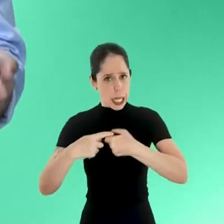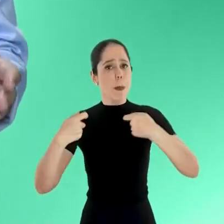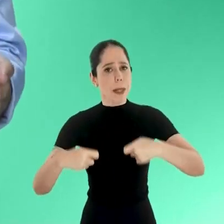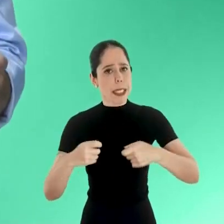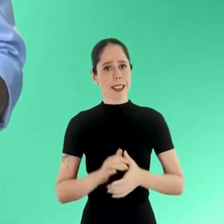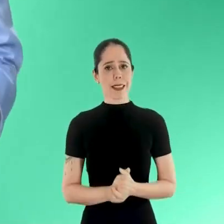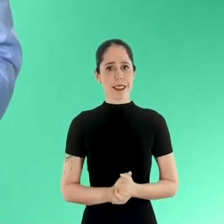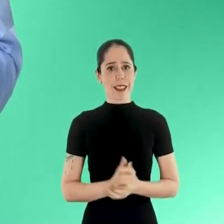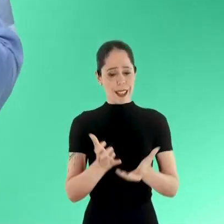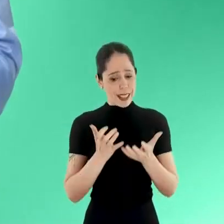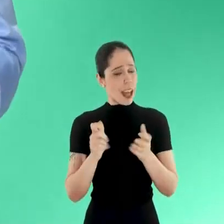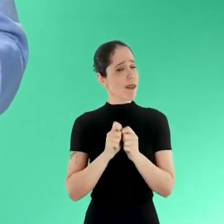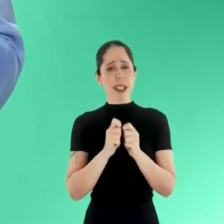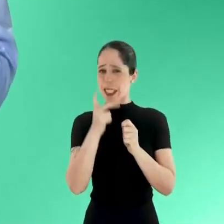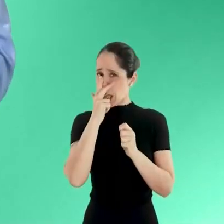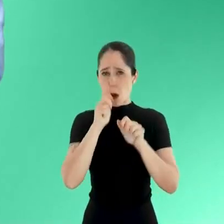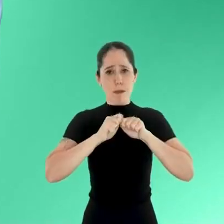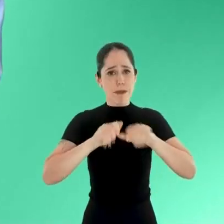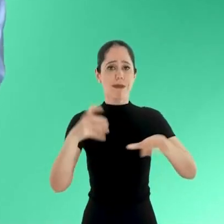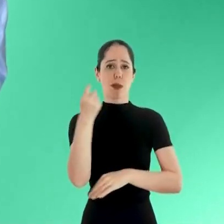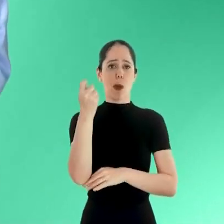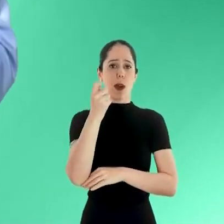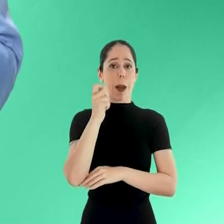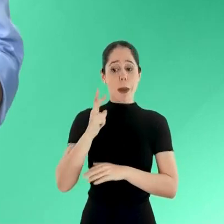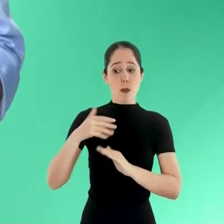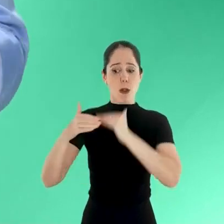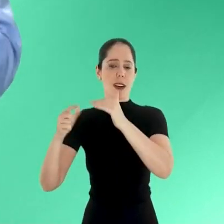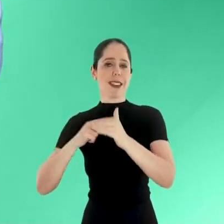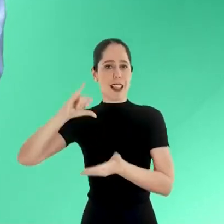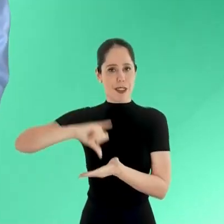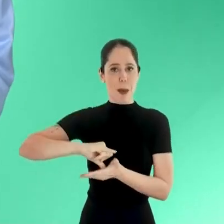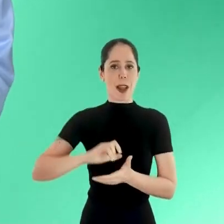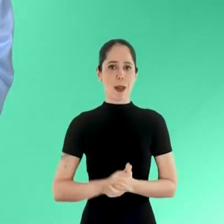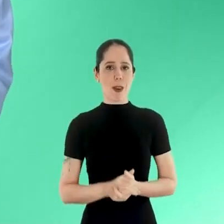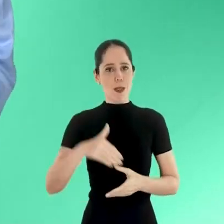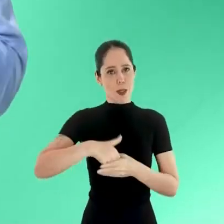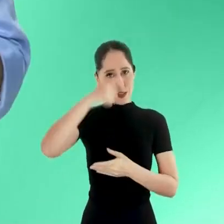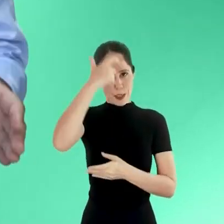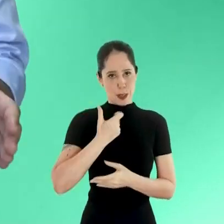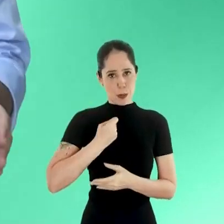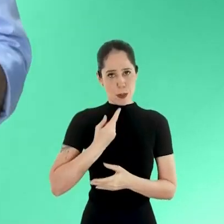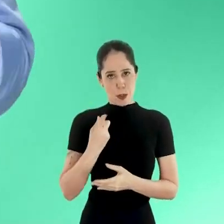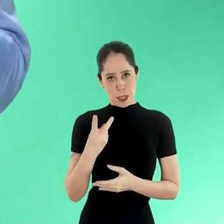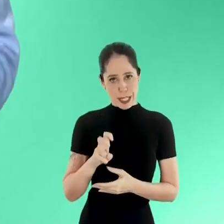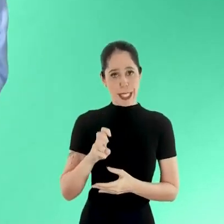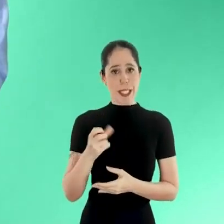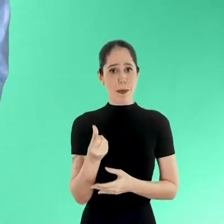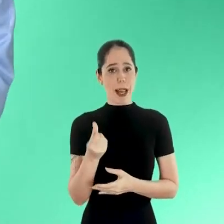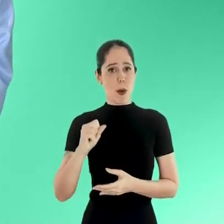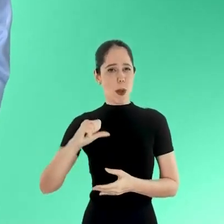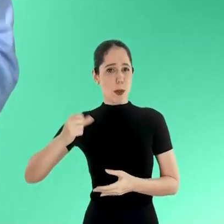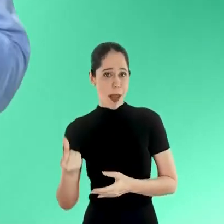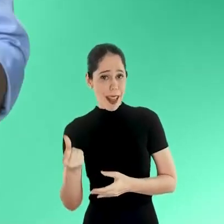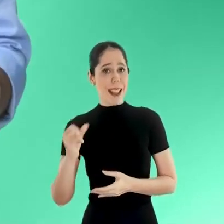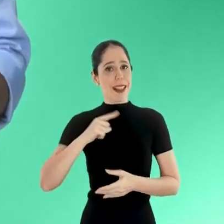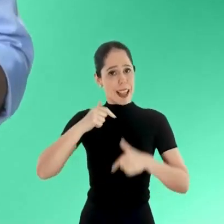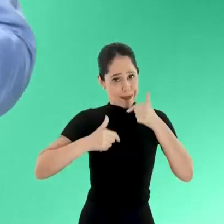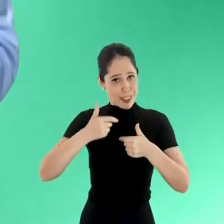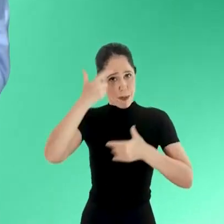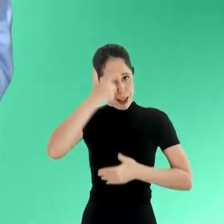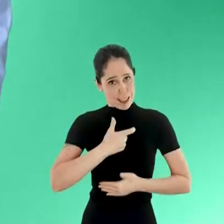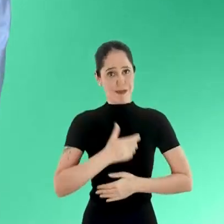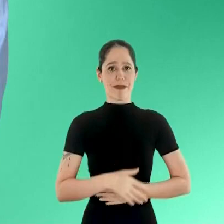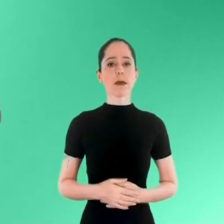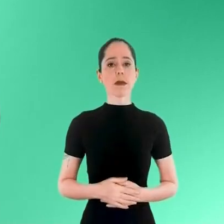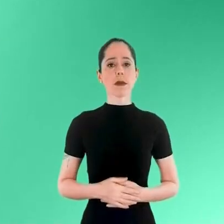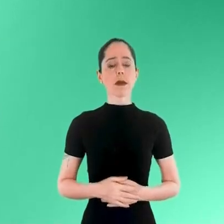que a cidade precisa. E queremos replicar em todo o Rio Grande os avanços que tivemos na capital. Vote Melo, 15686. Se tem Melo,